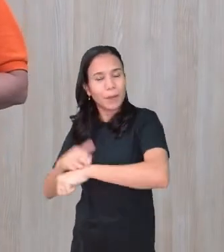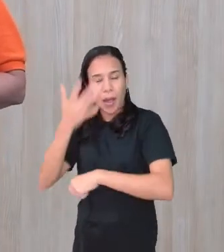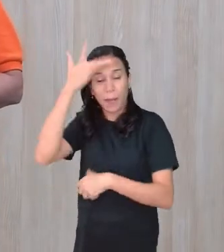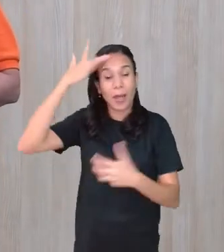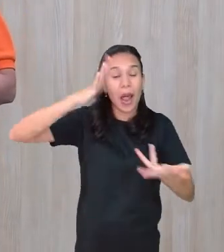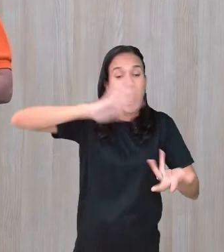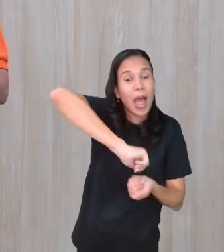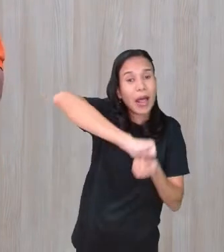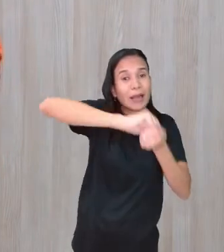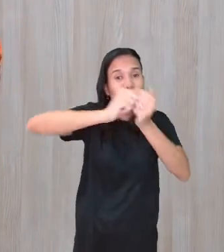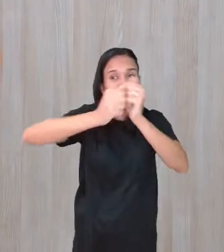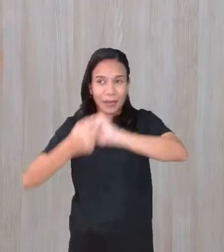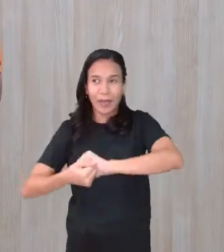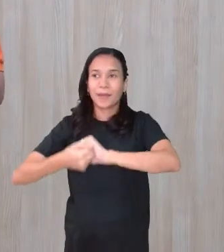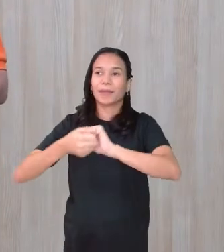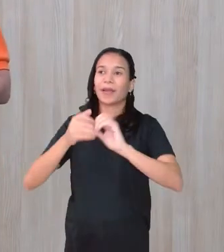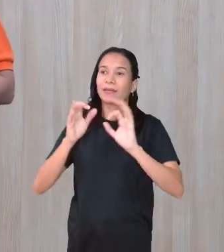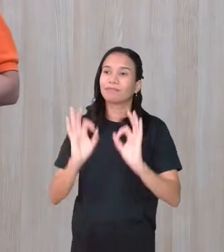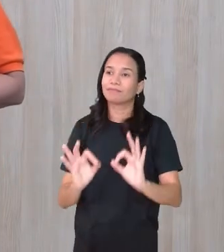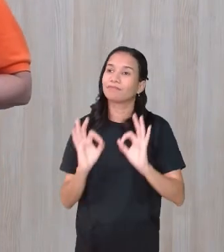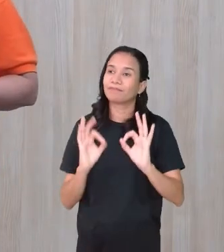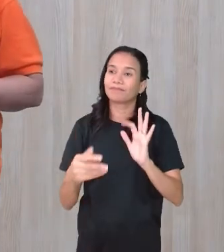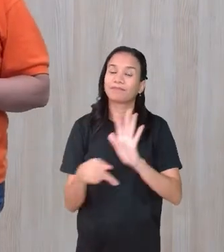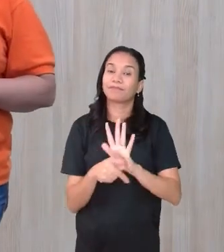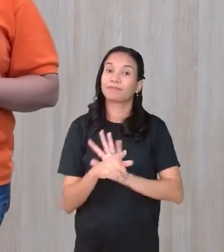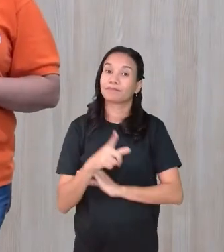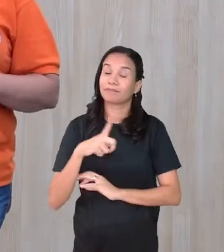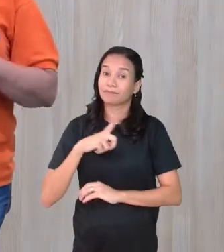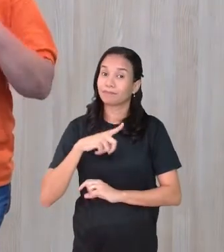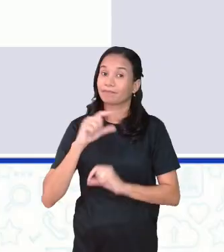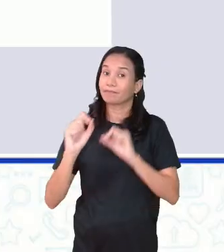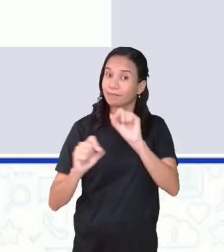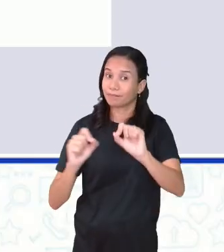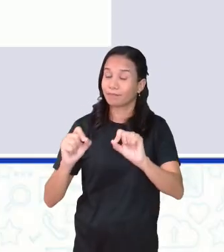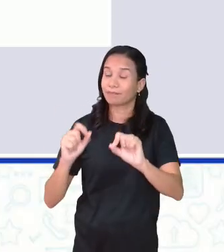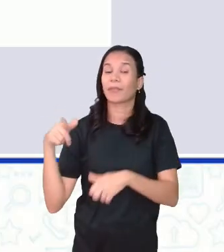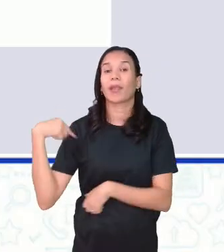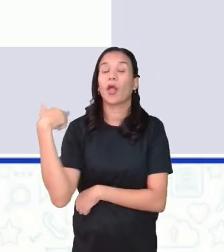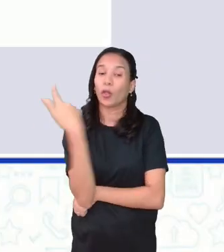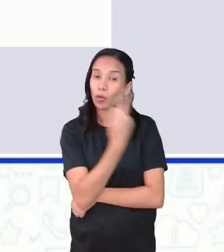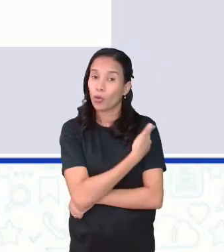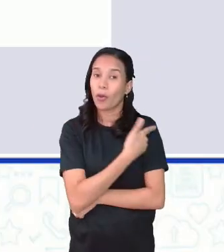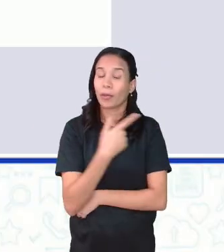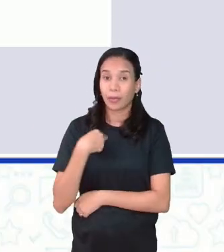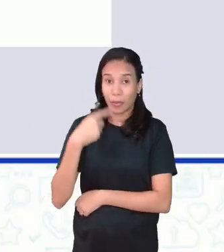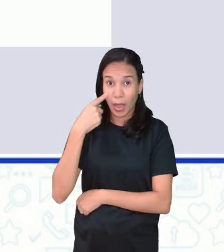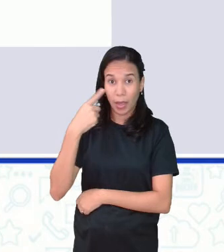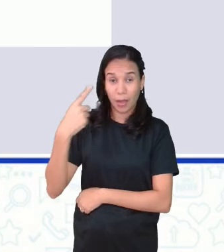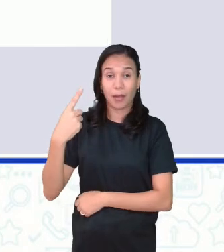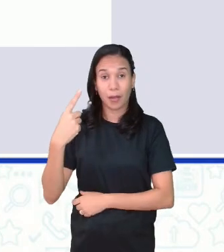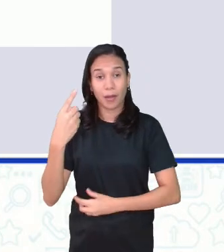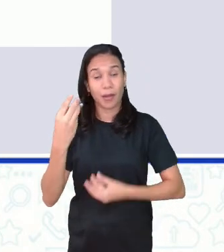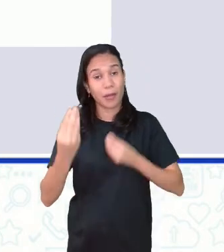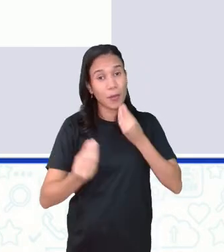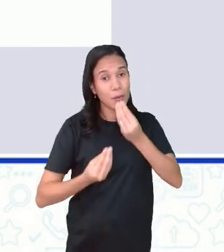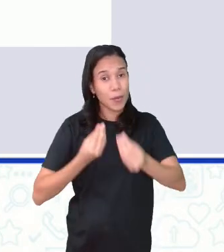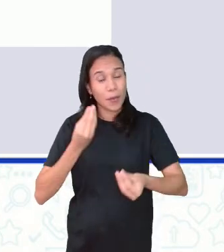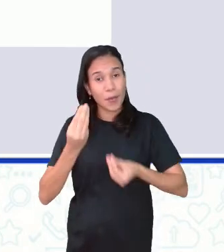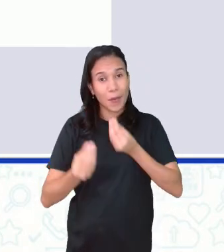é? E quando isso acontece, não é? Nós temos